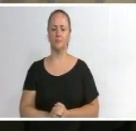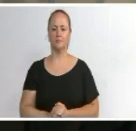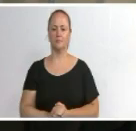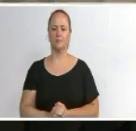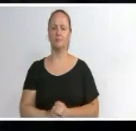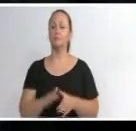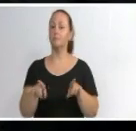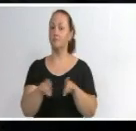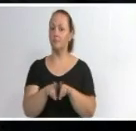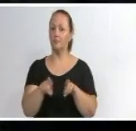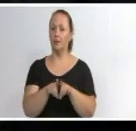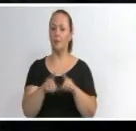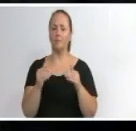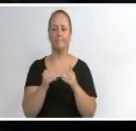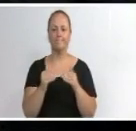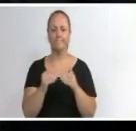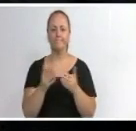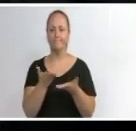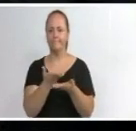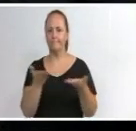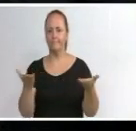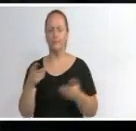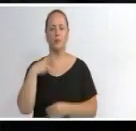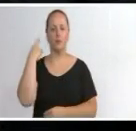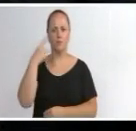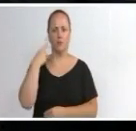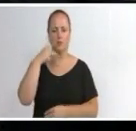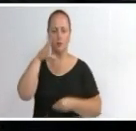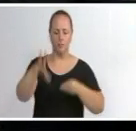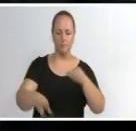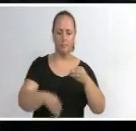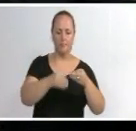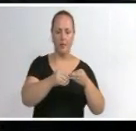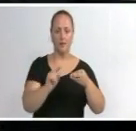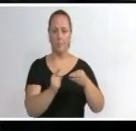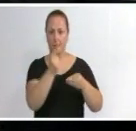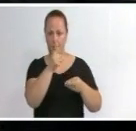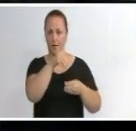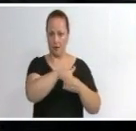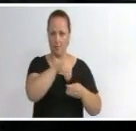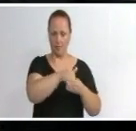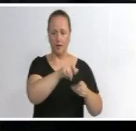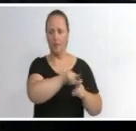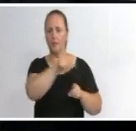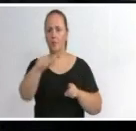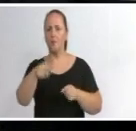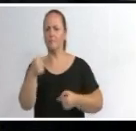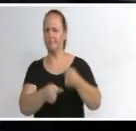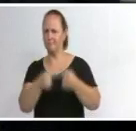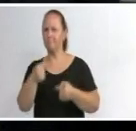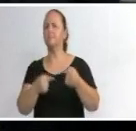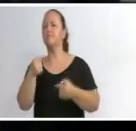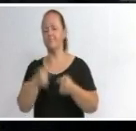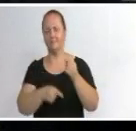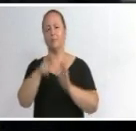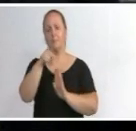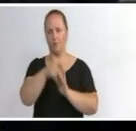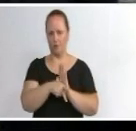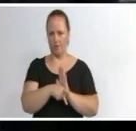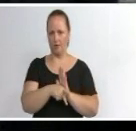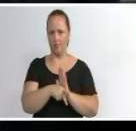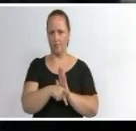Vamos também acordar, senhores vereadores, votamos a emenda primeiro, e depois, se houver discussão, discutimos o projeto.